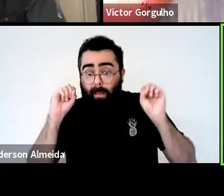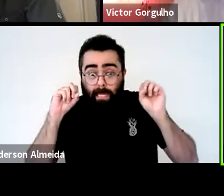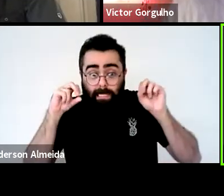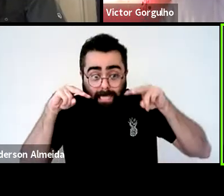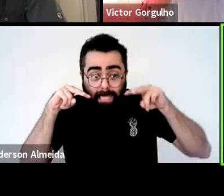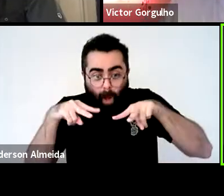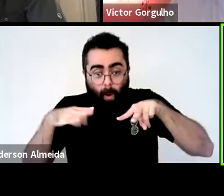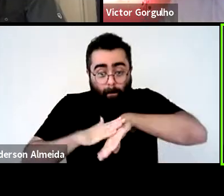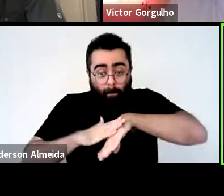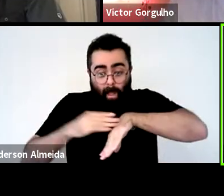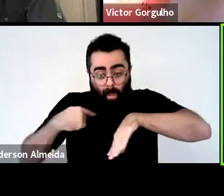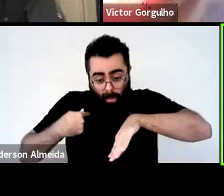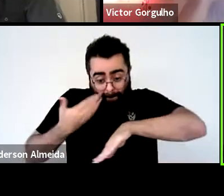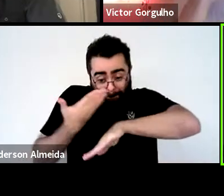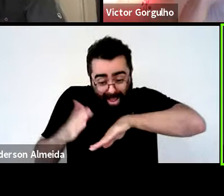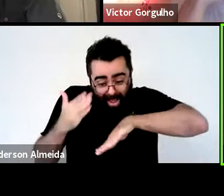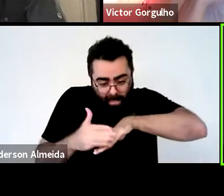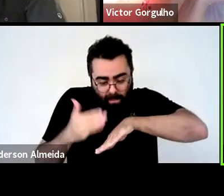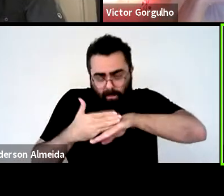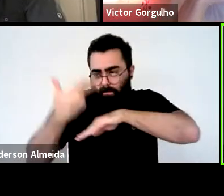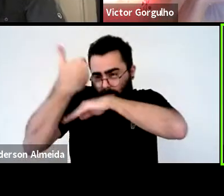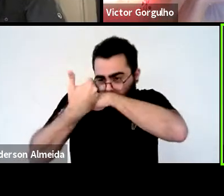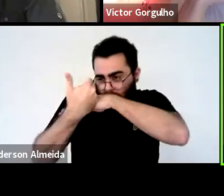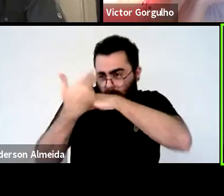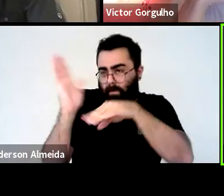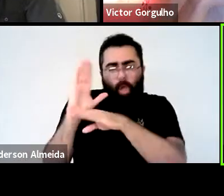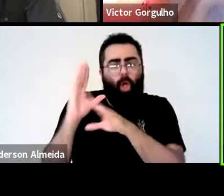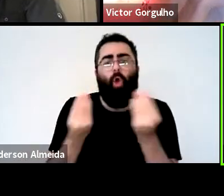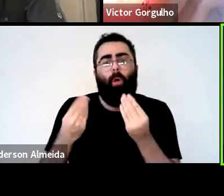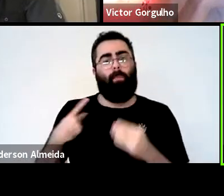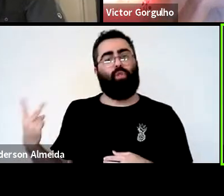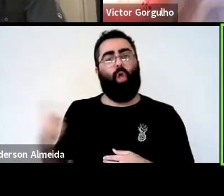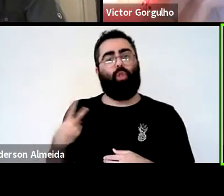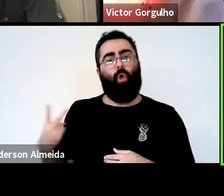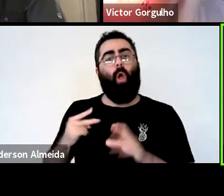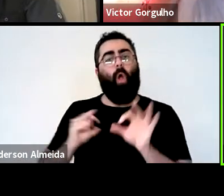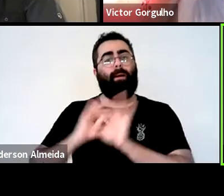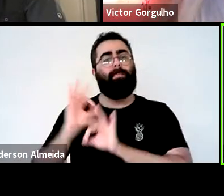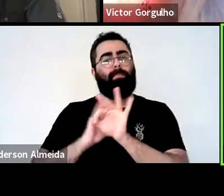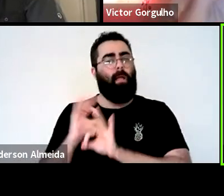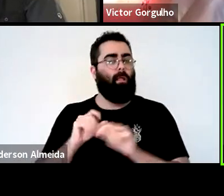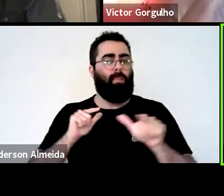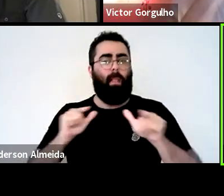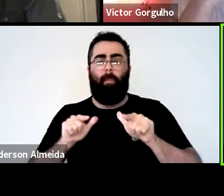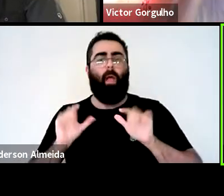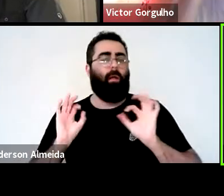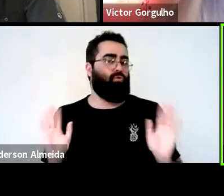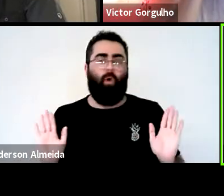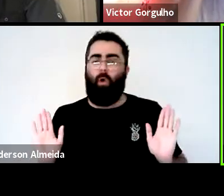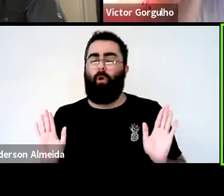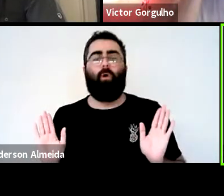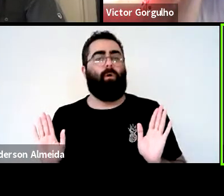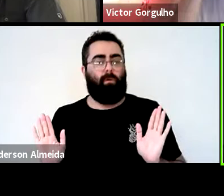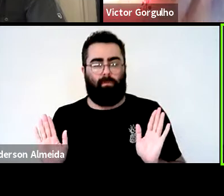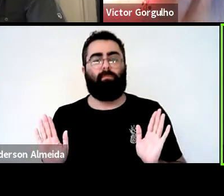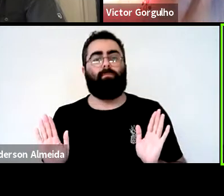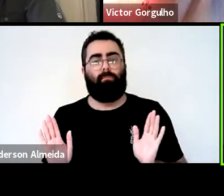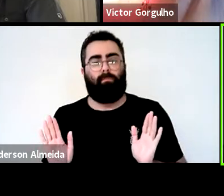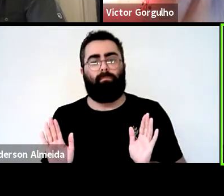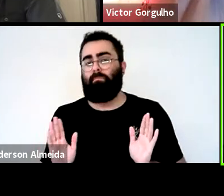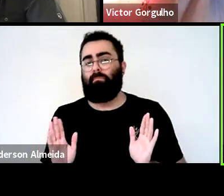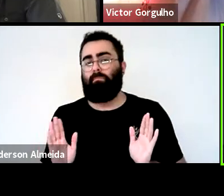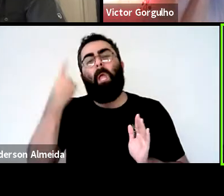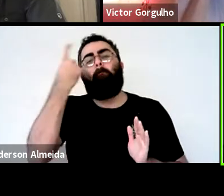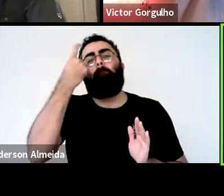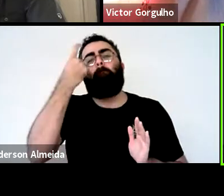construía, no como a gente arquitetava e engatilhava os trabalhos. E lendo, depois você fala